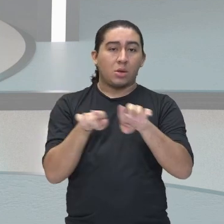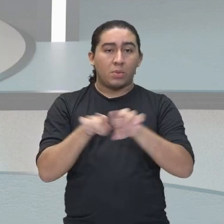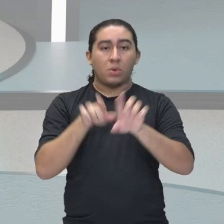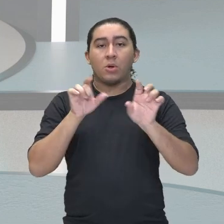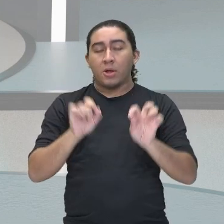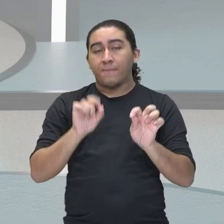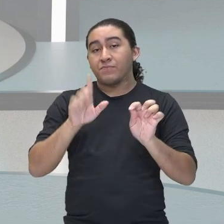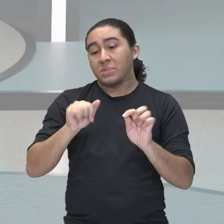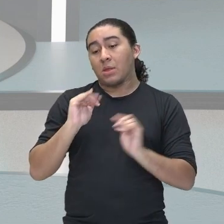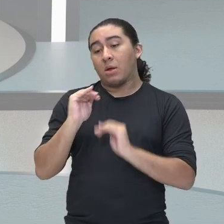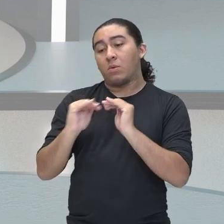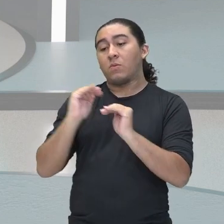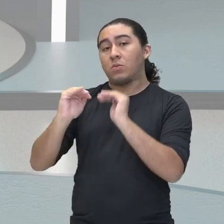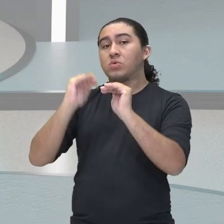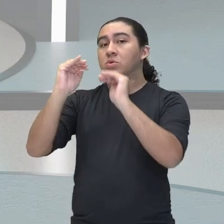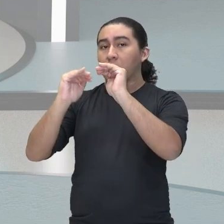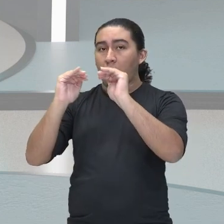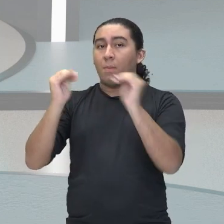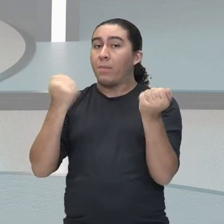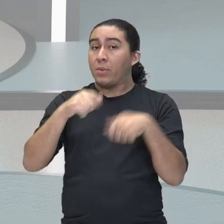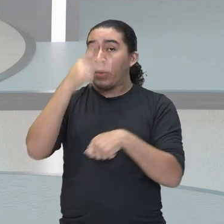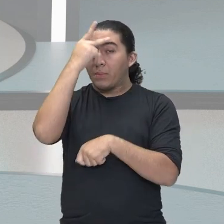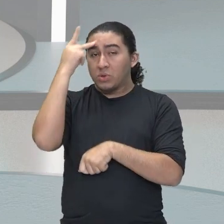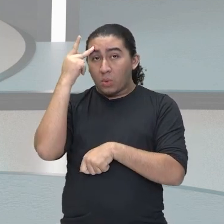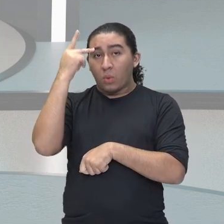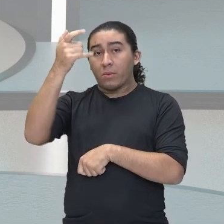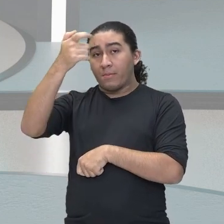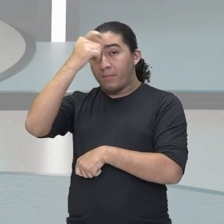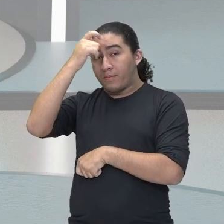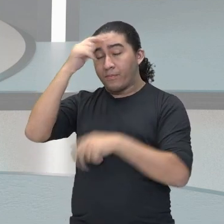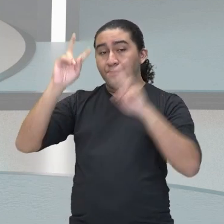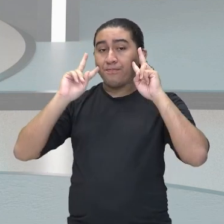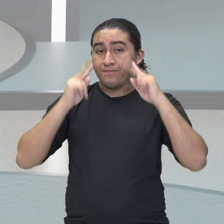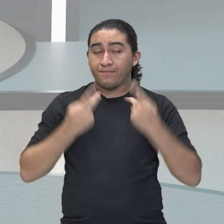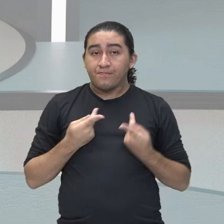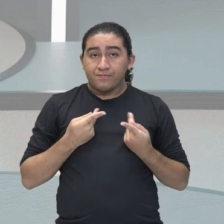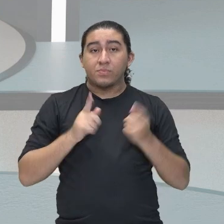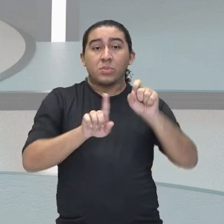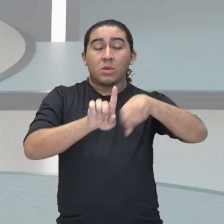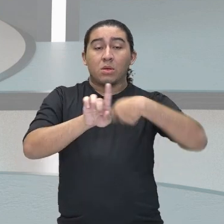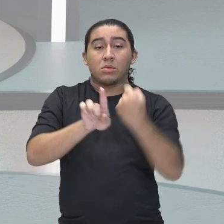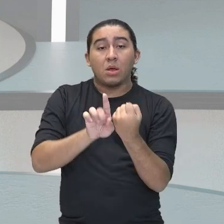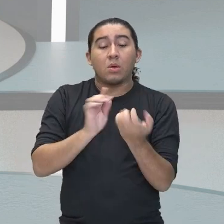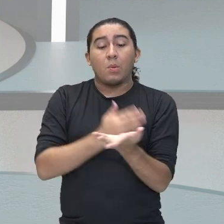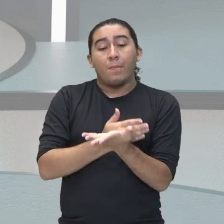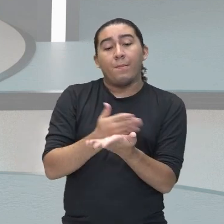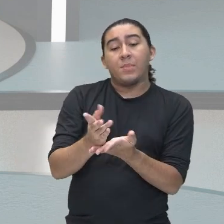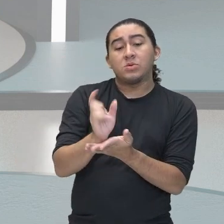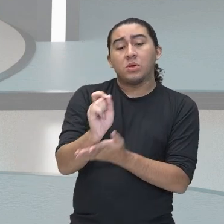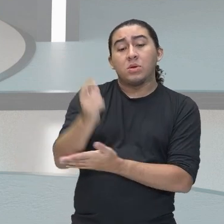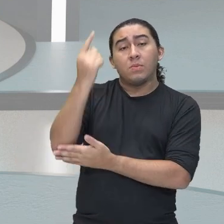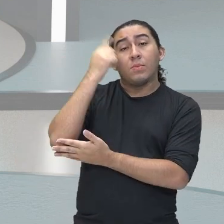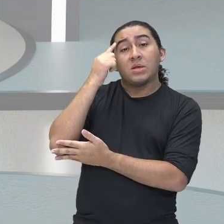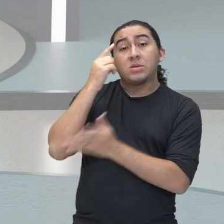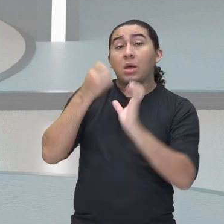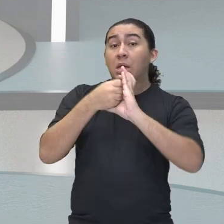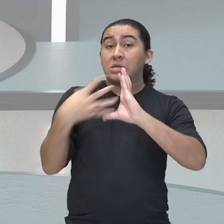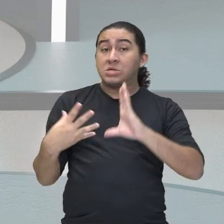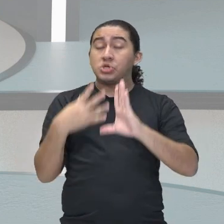da evolução das pessoas, da humanidade, da sociedade, começa-se então a ter